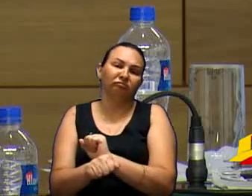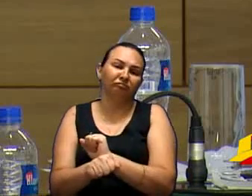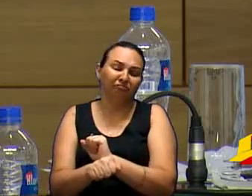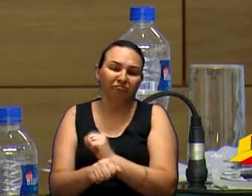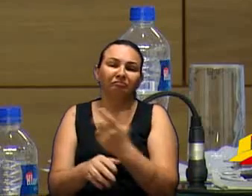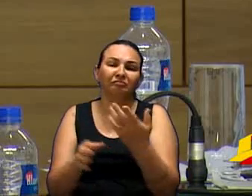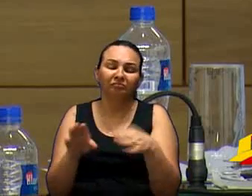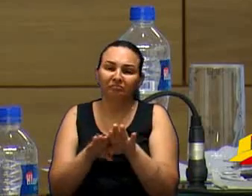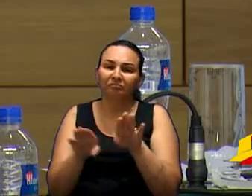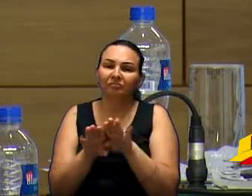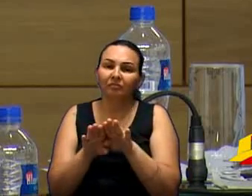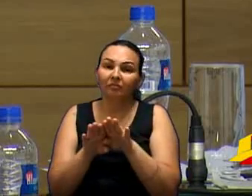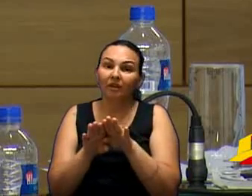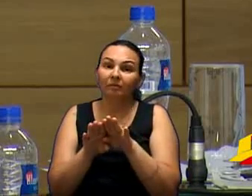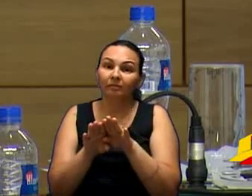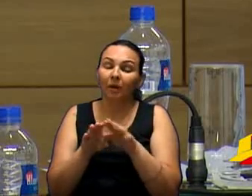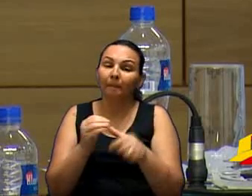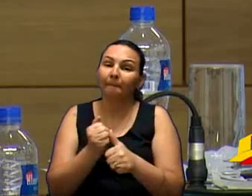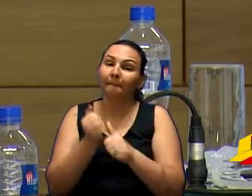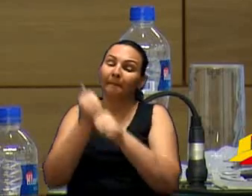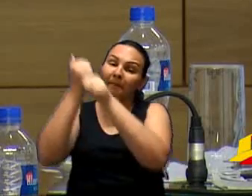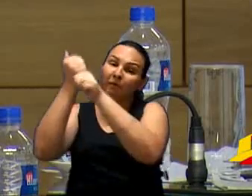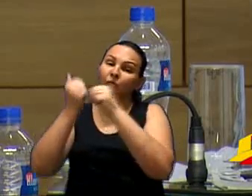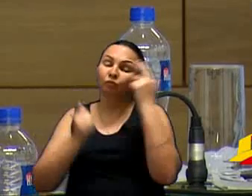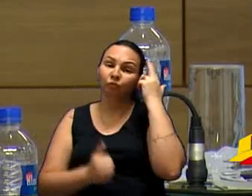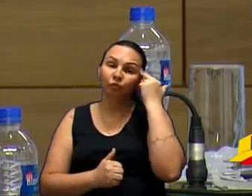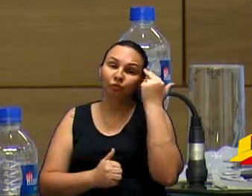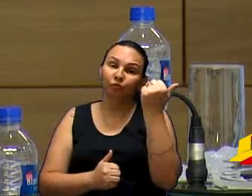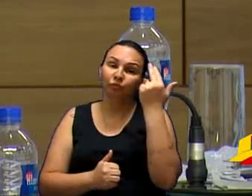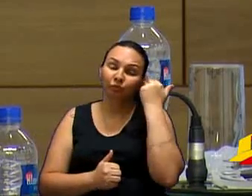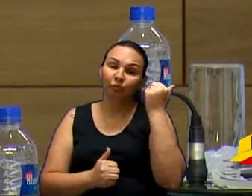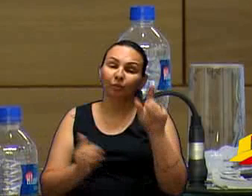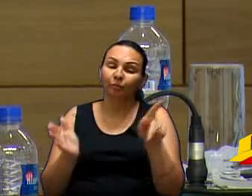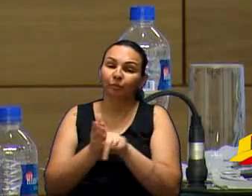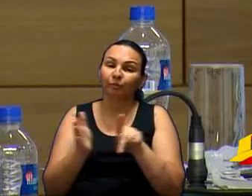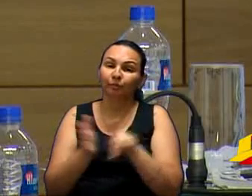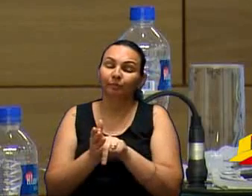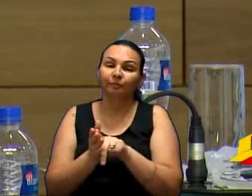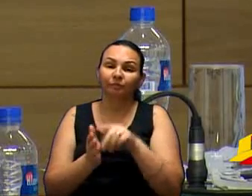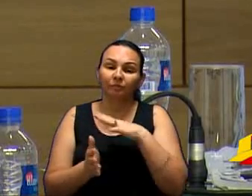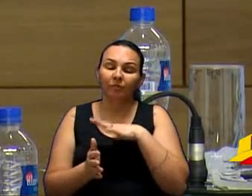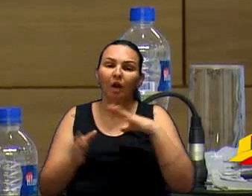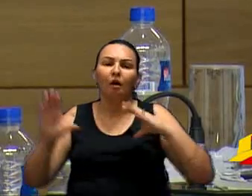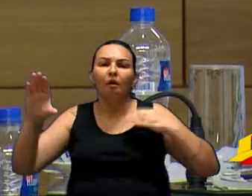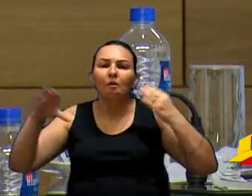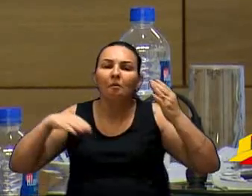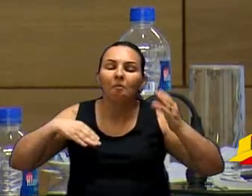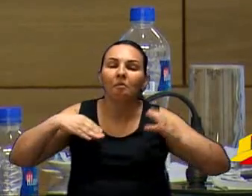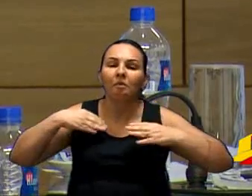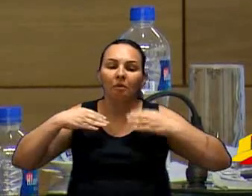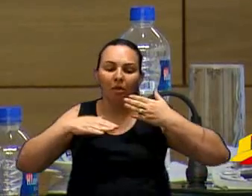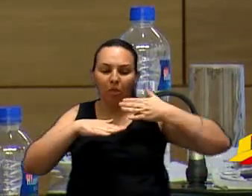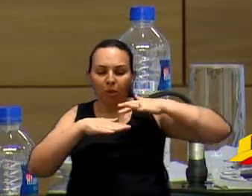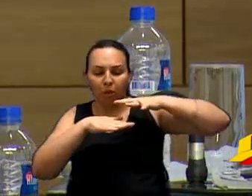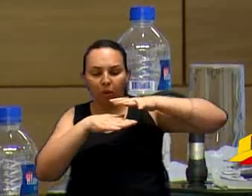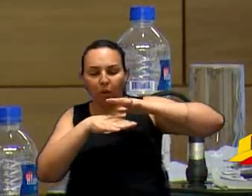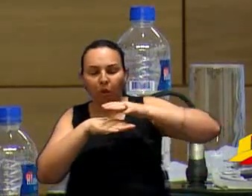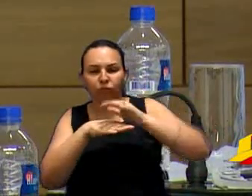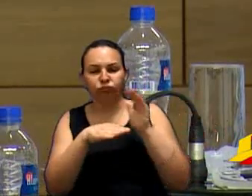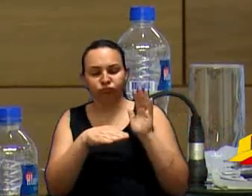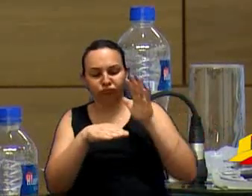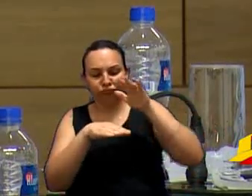é um patrimônio natural no meio da cidade importantíssimo e temos tantos o campolim é que foi aterrado que tb